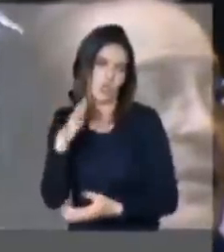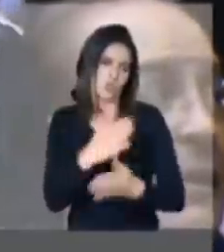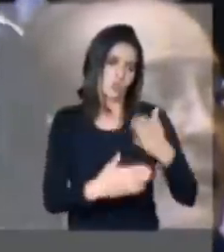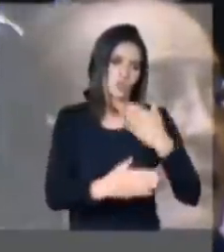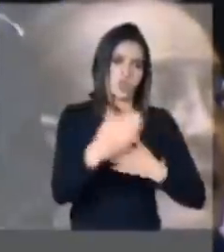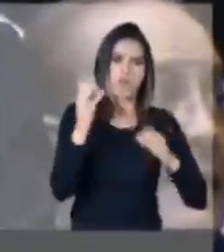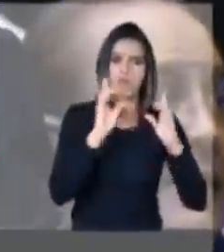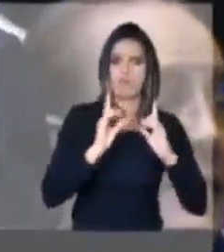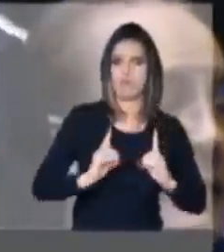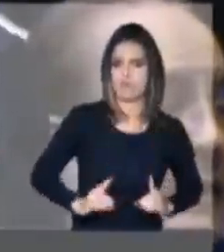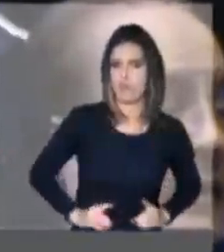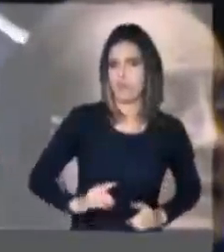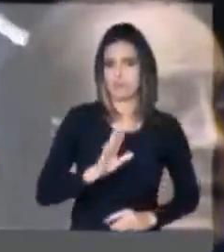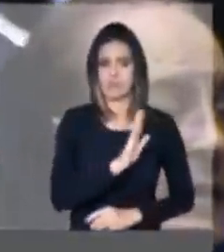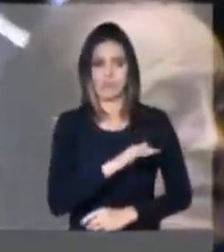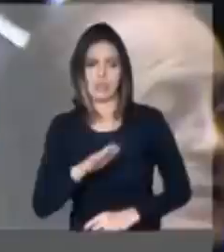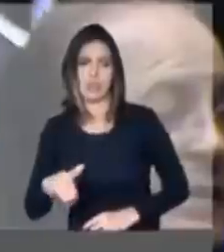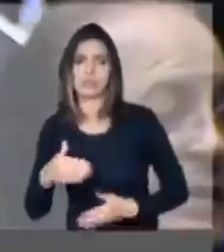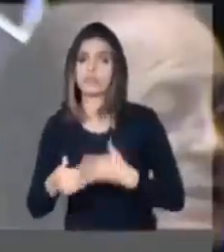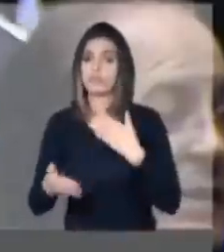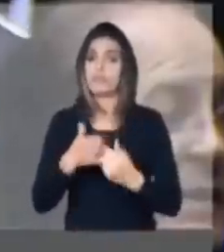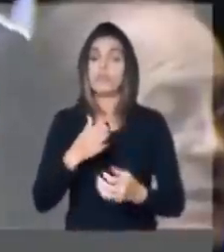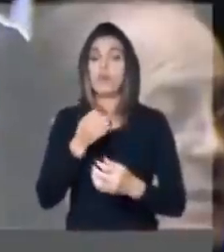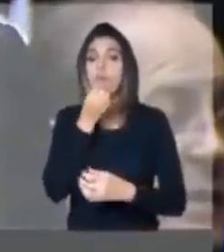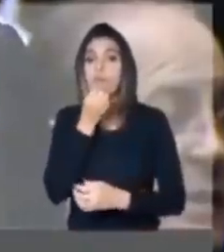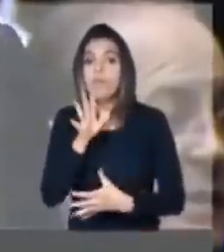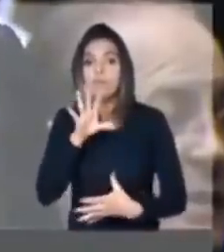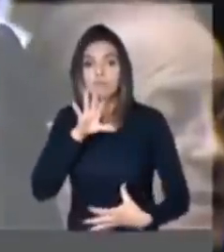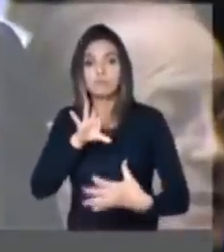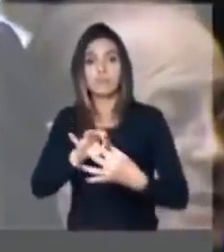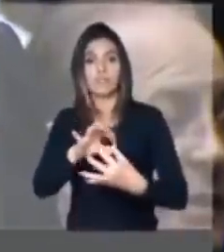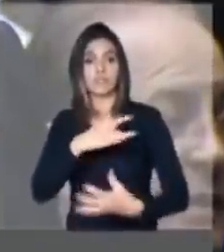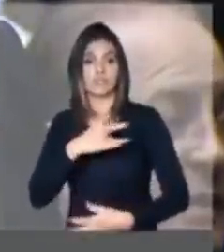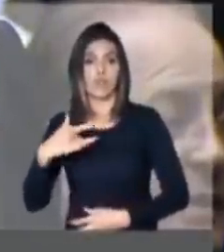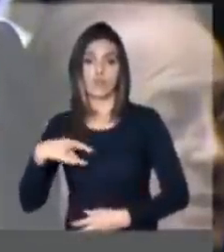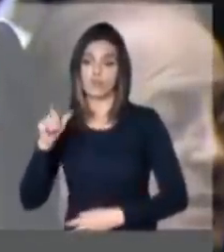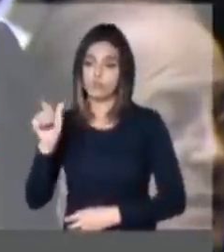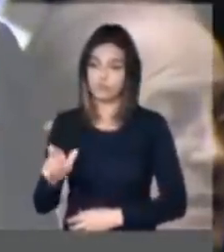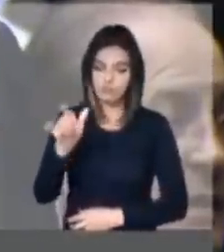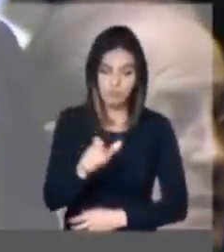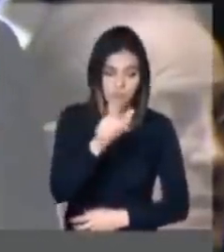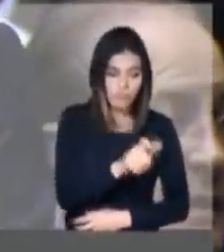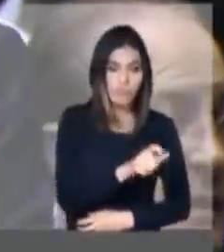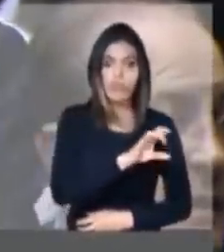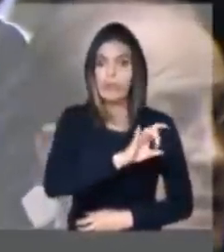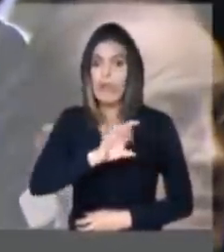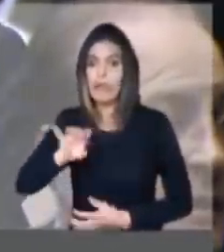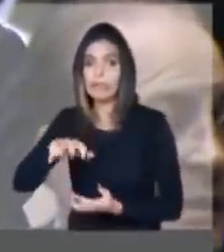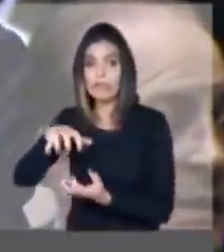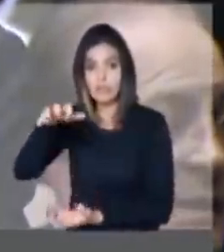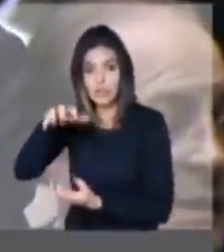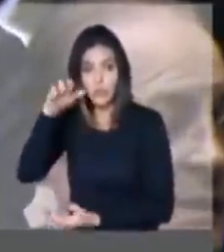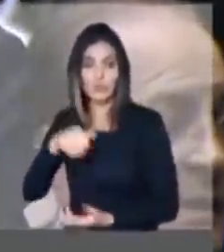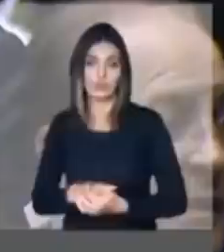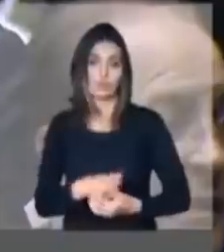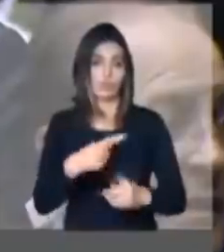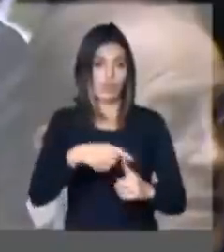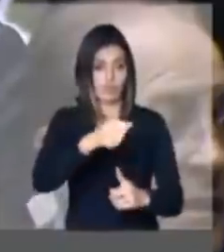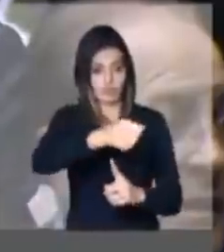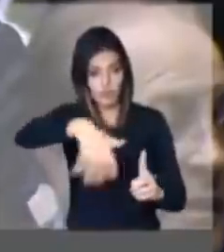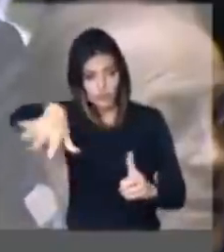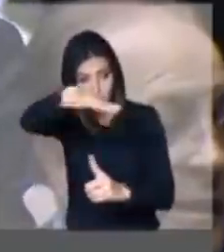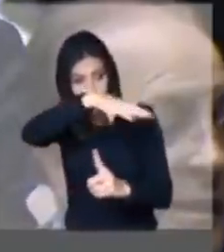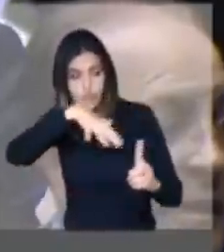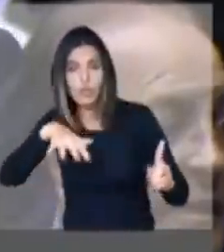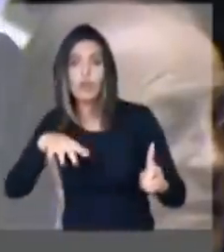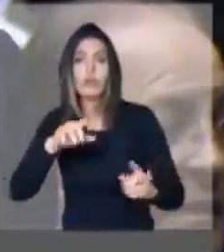para o bem da saúde pública, da saúde individual de cada idoso. Porque a sociedade brasileira